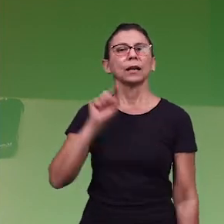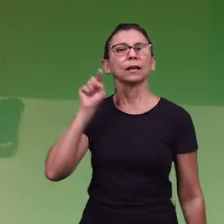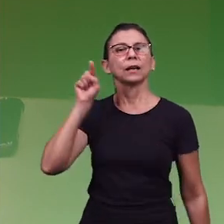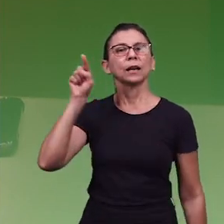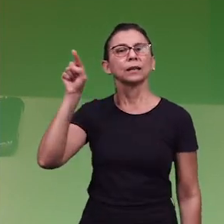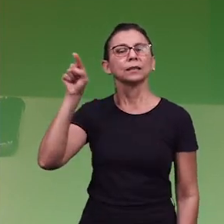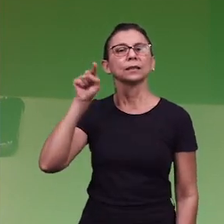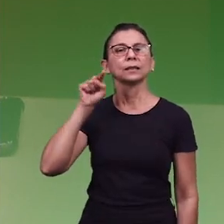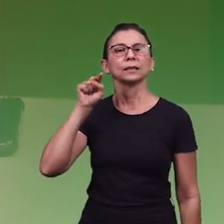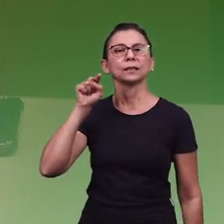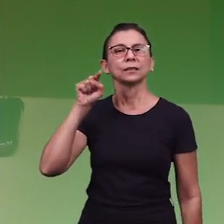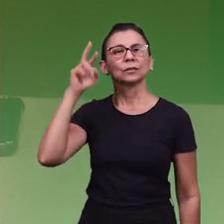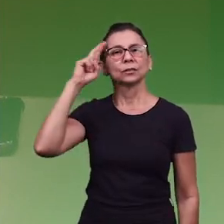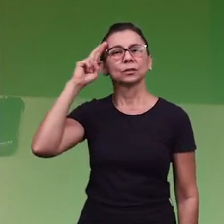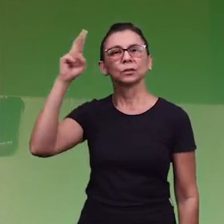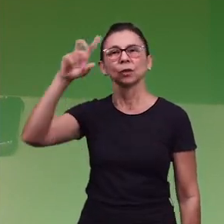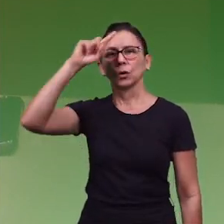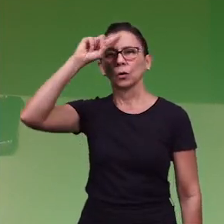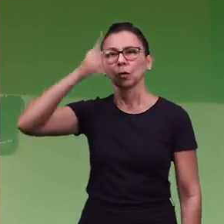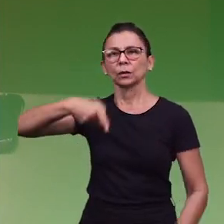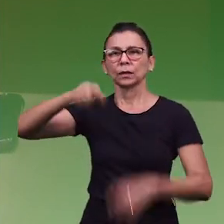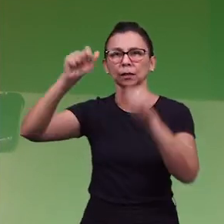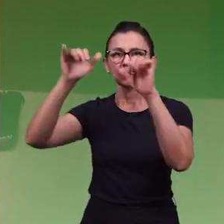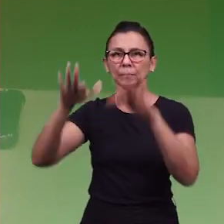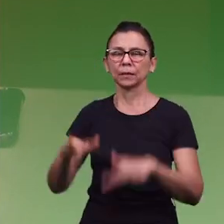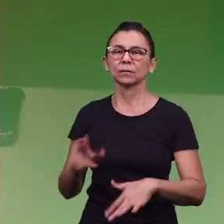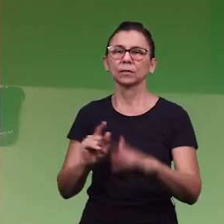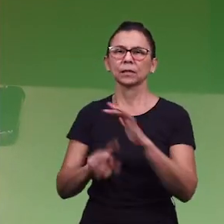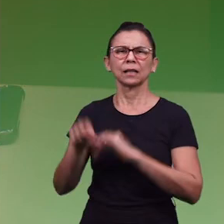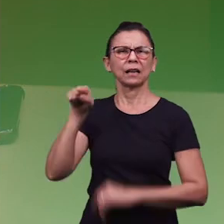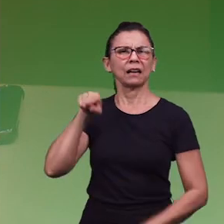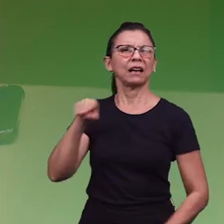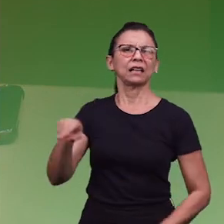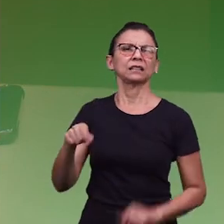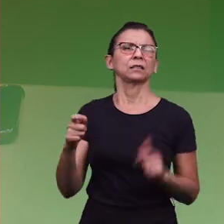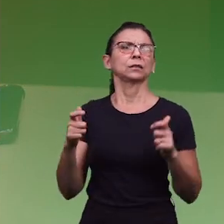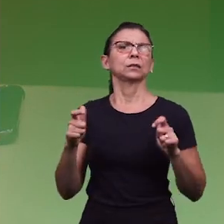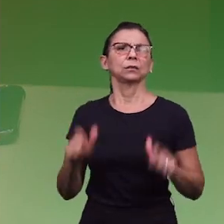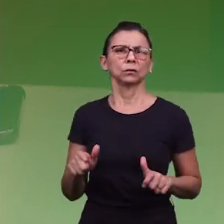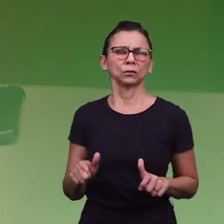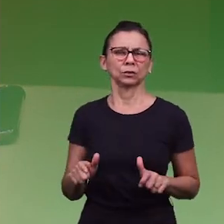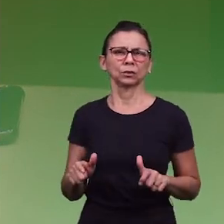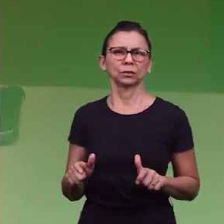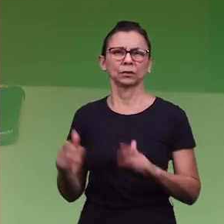Na comunhão do corpo. Ele estava profetizando sobre a comunhão do corpo na vida